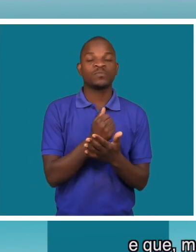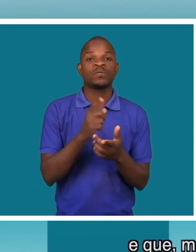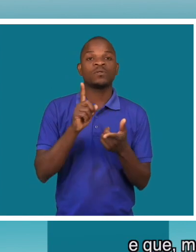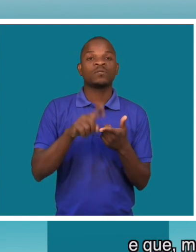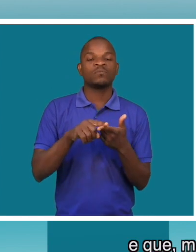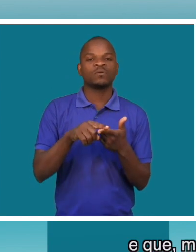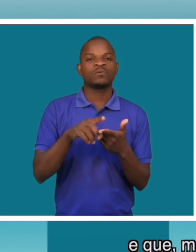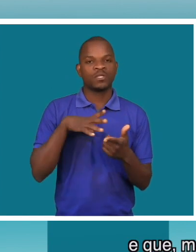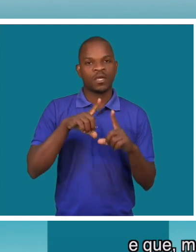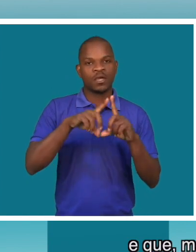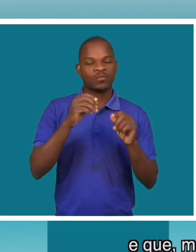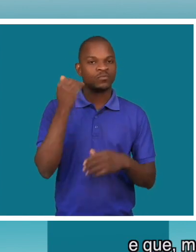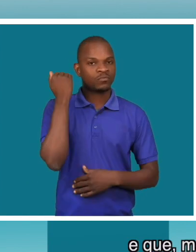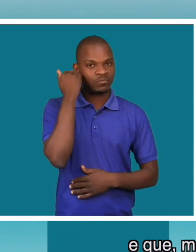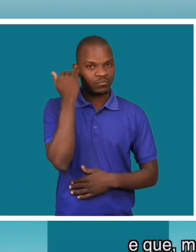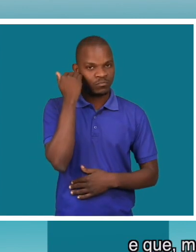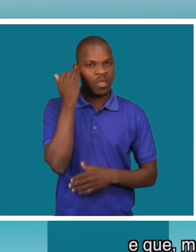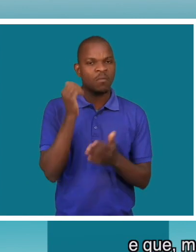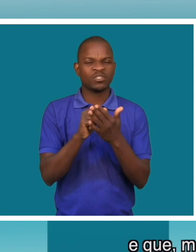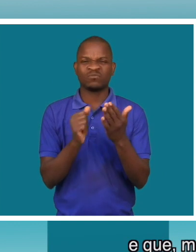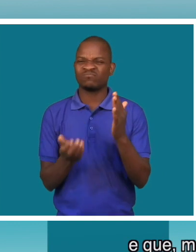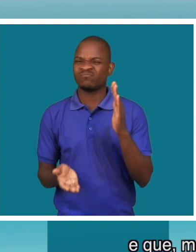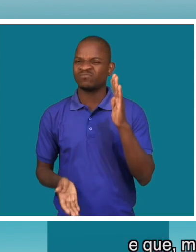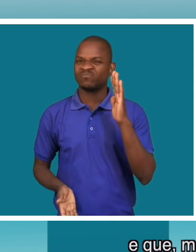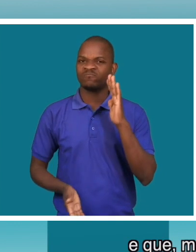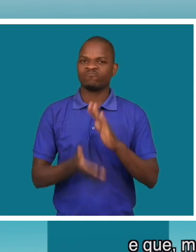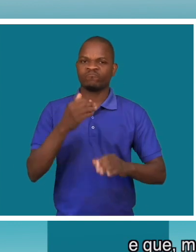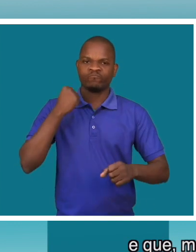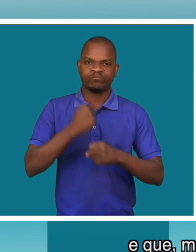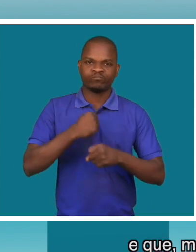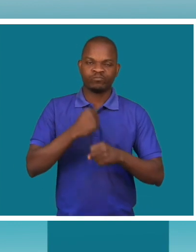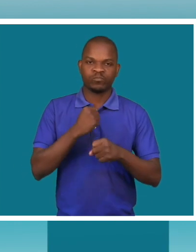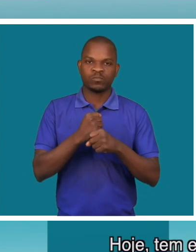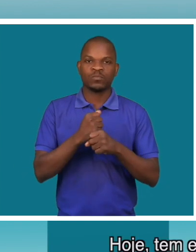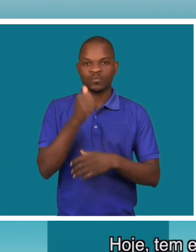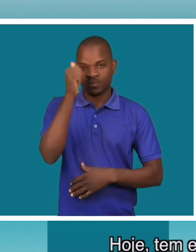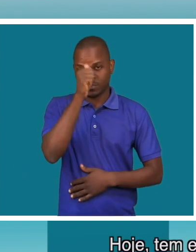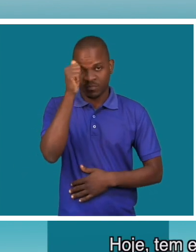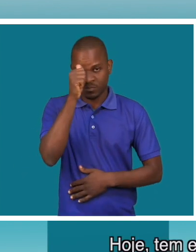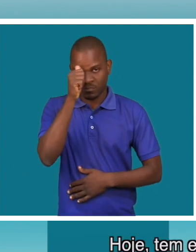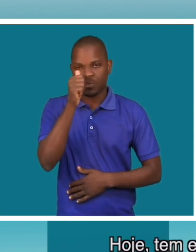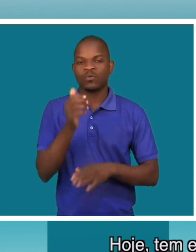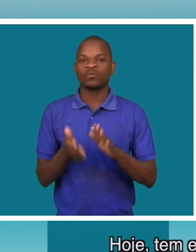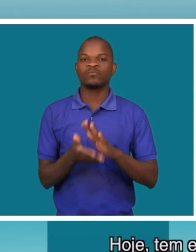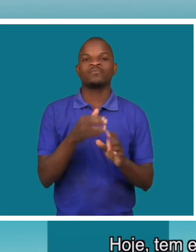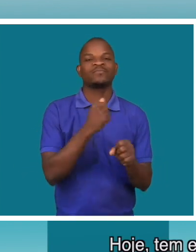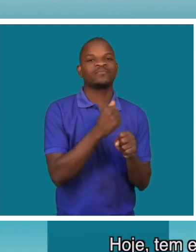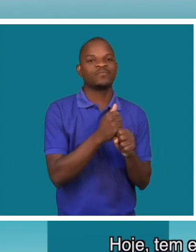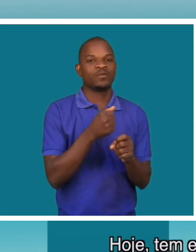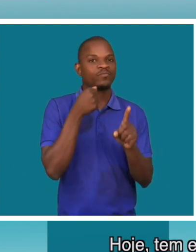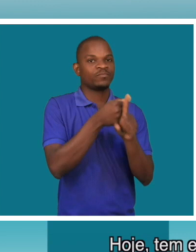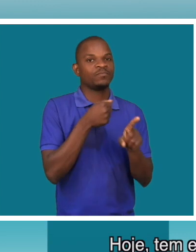mesmo com a sua deficiência, conseguiu superar esses limites, formou-se, que hoje tem estado a trabalhar